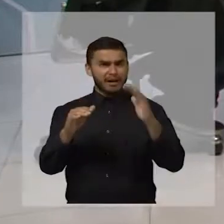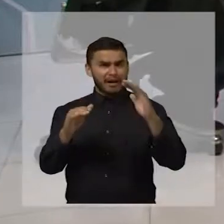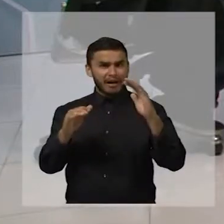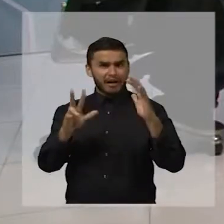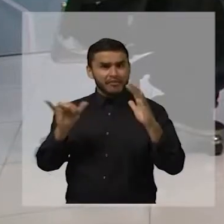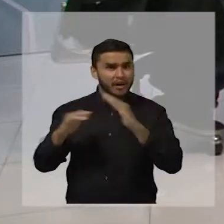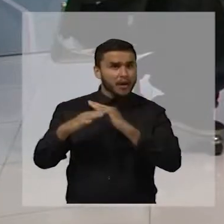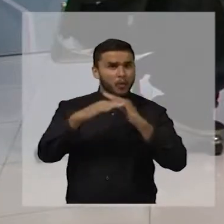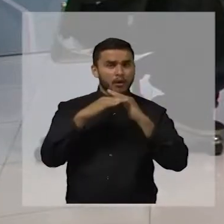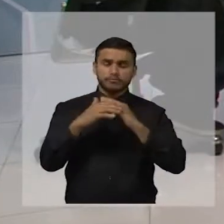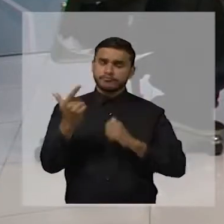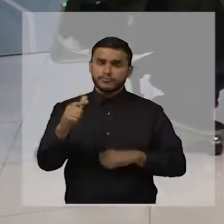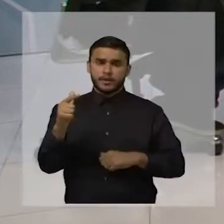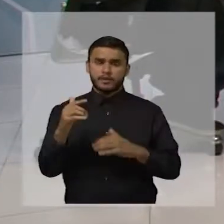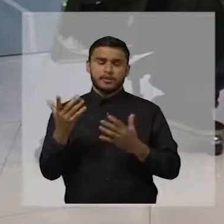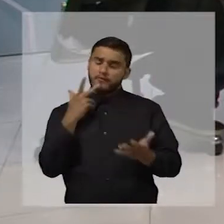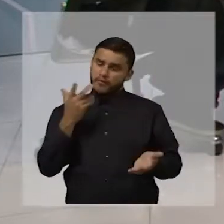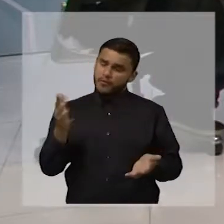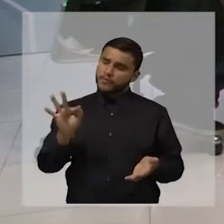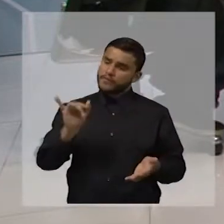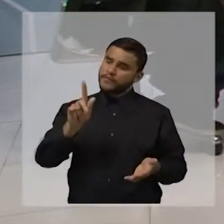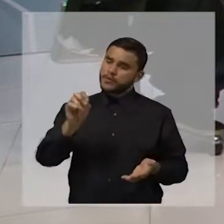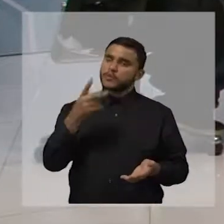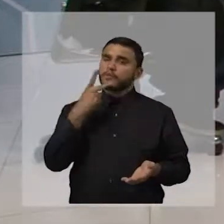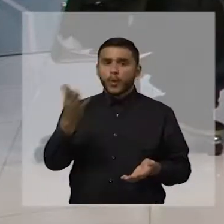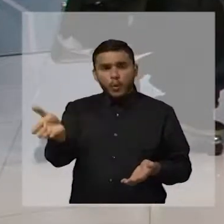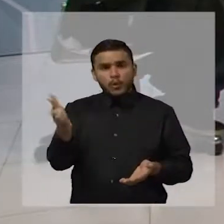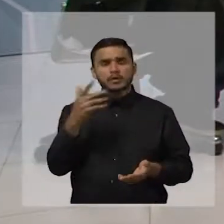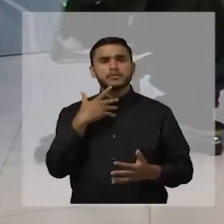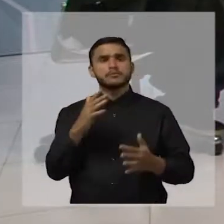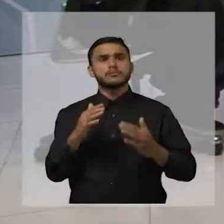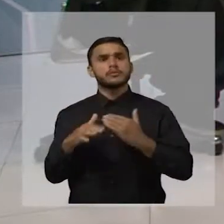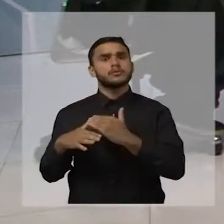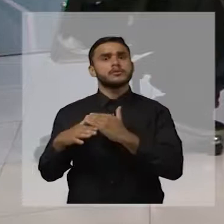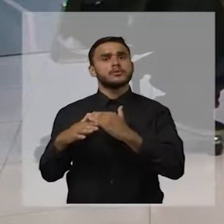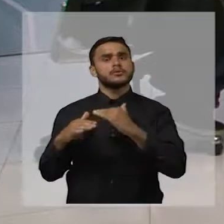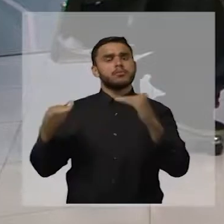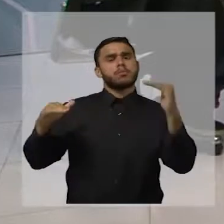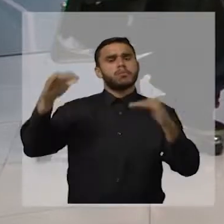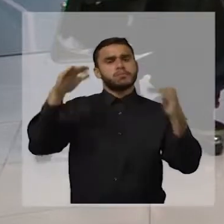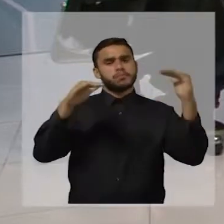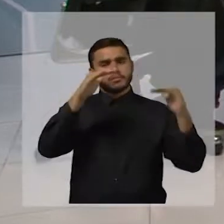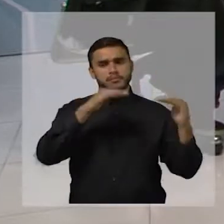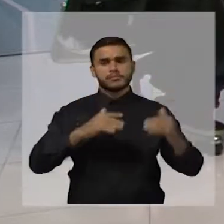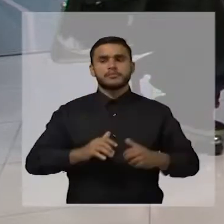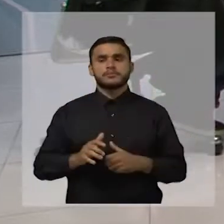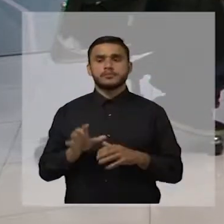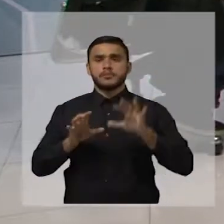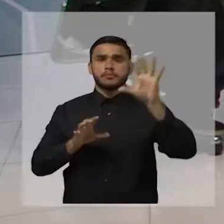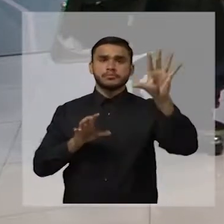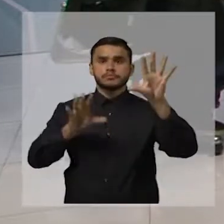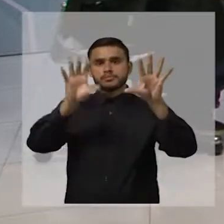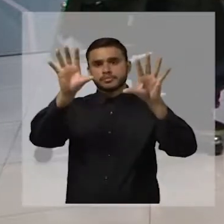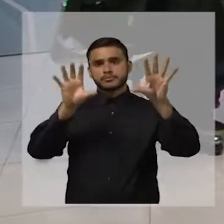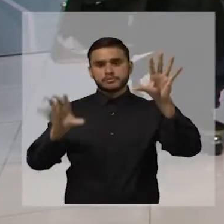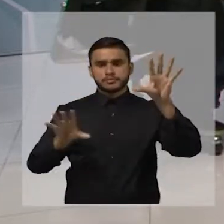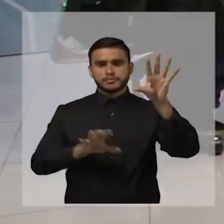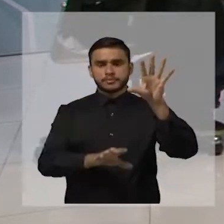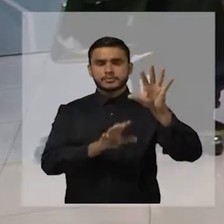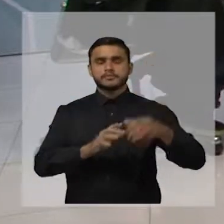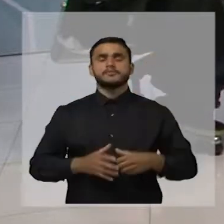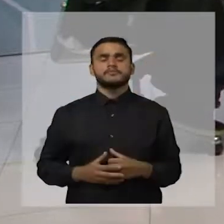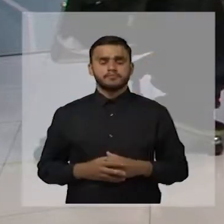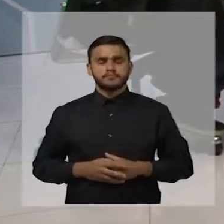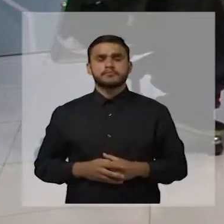hoje existente, e nós não temos uma representação política, que foi isso que o Firmo disse, regional. Então, porque